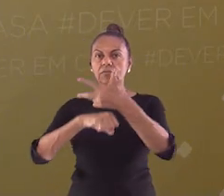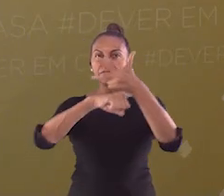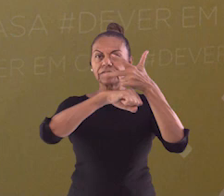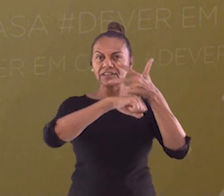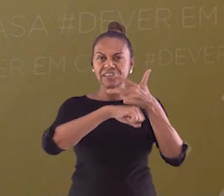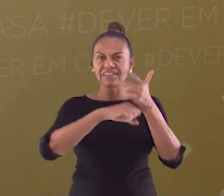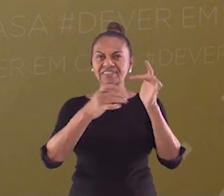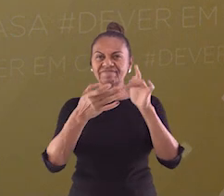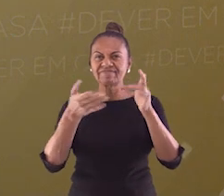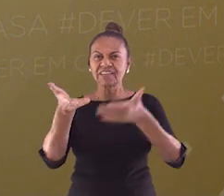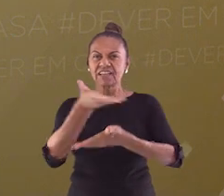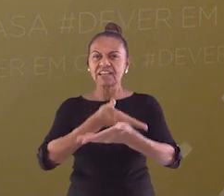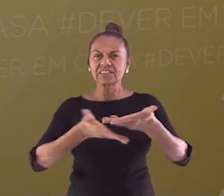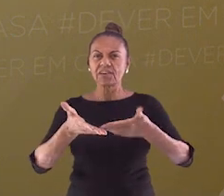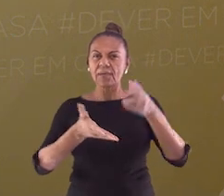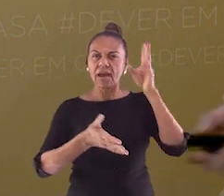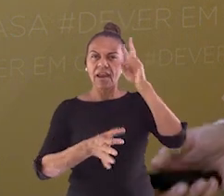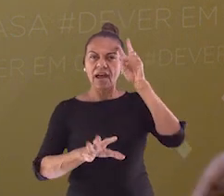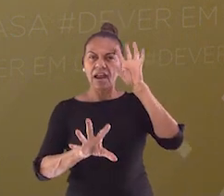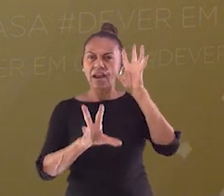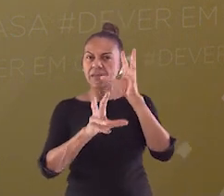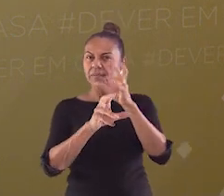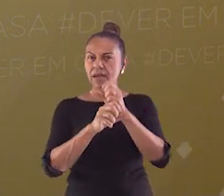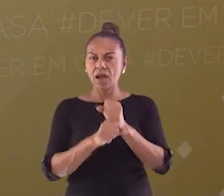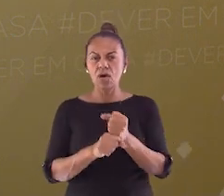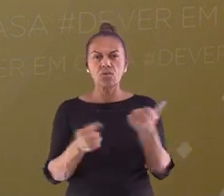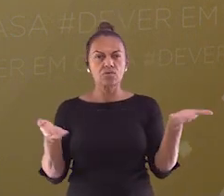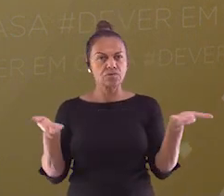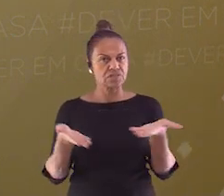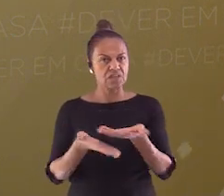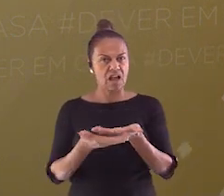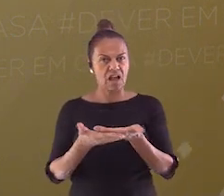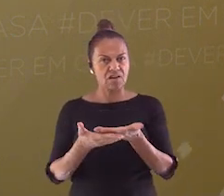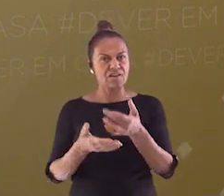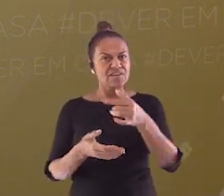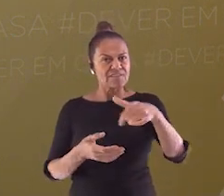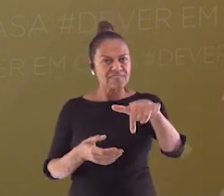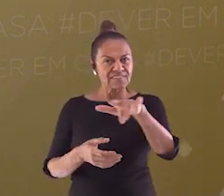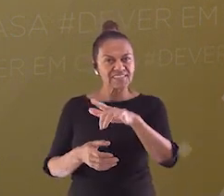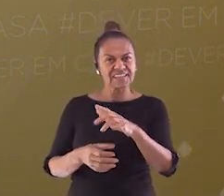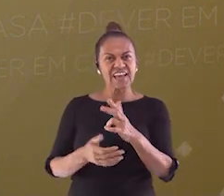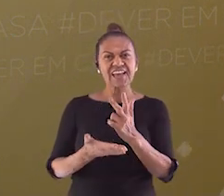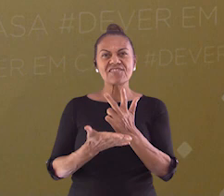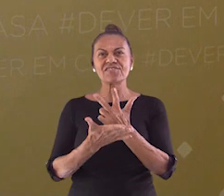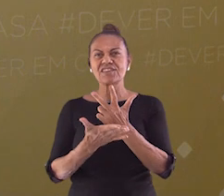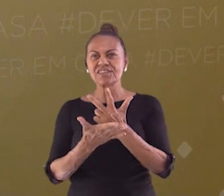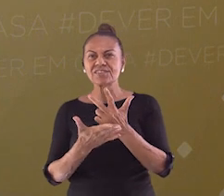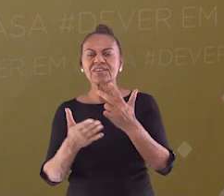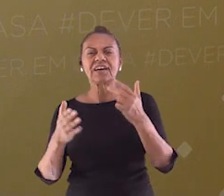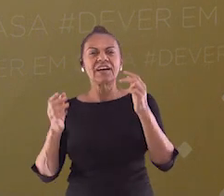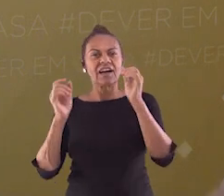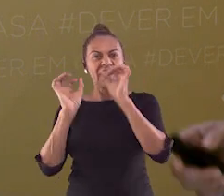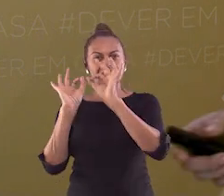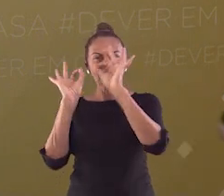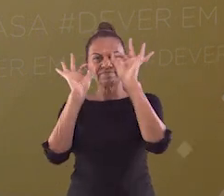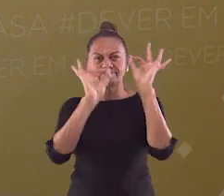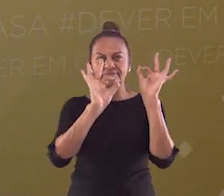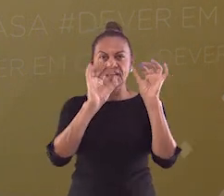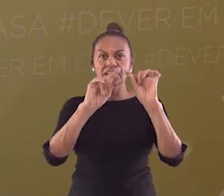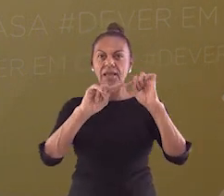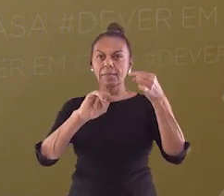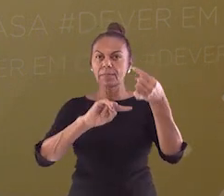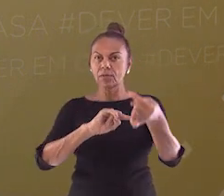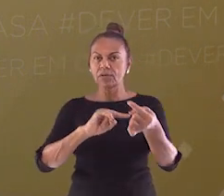Mural Interativo de Cariacica para relembrar o que vimos na aula de hoje. Então fique ligadinho, pois depois